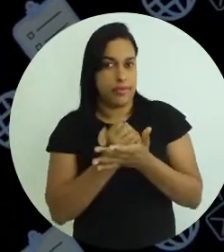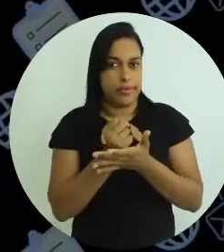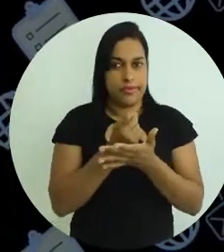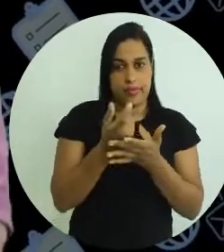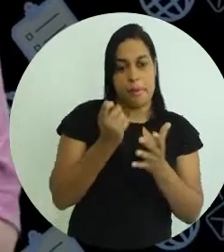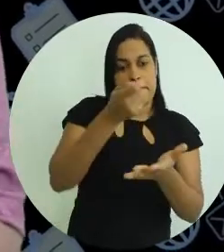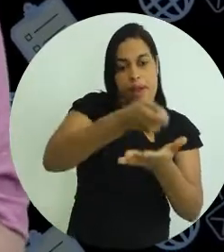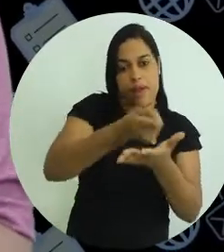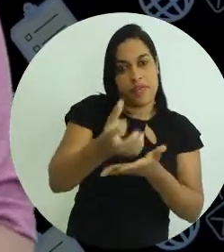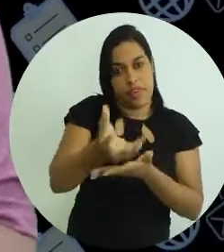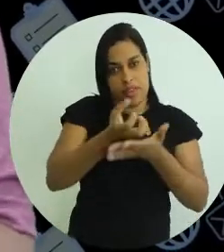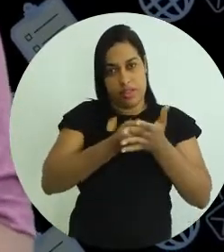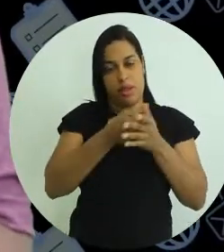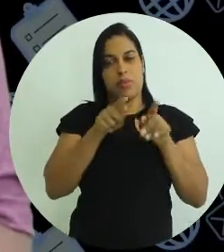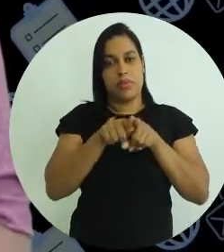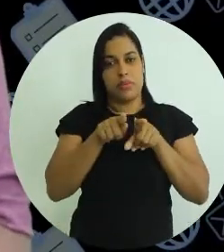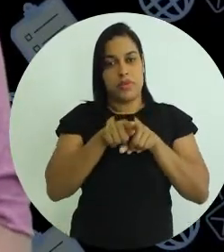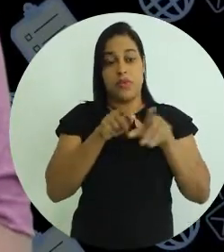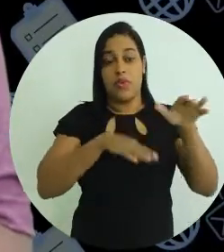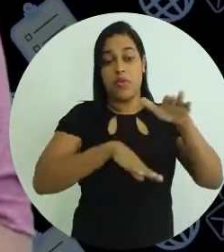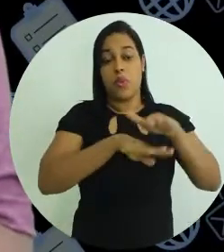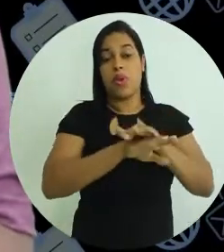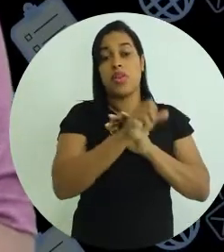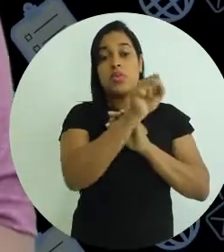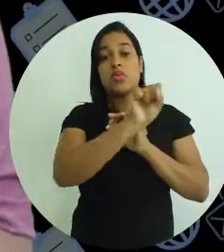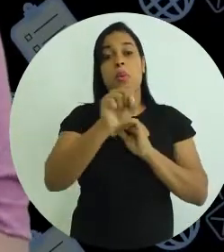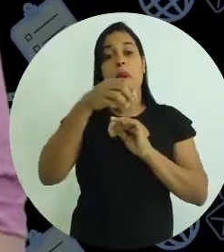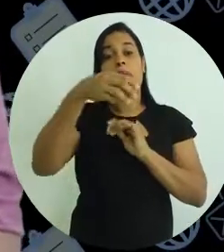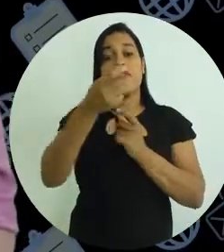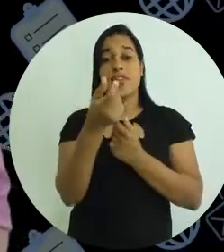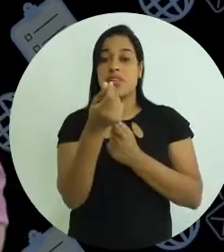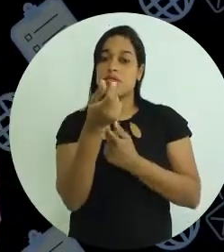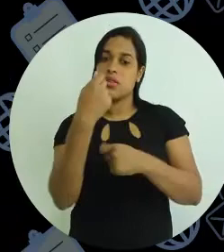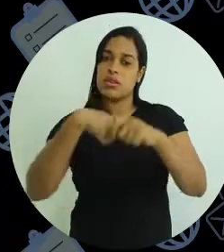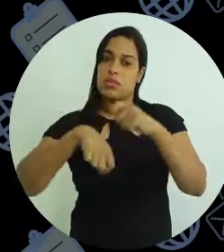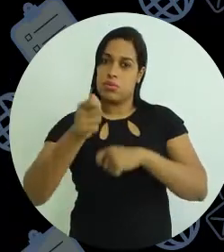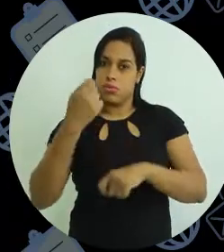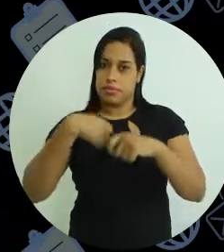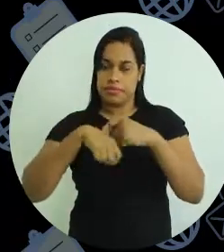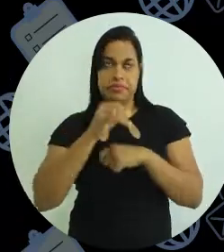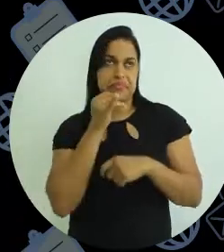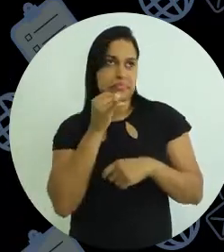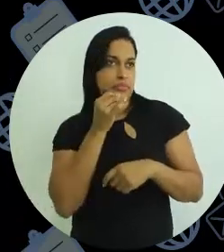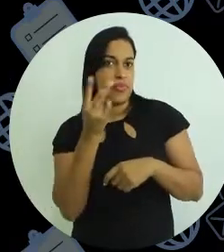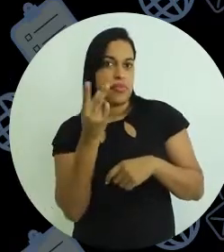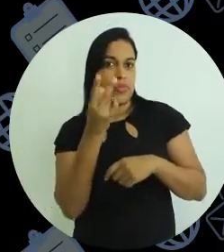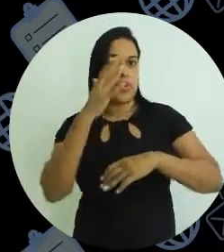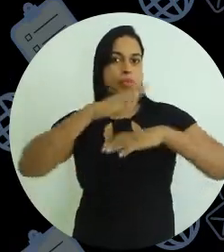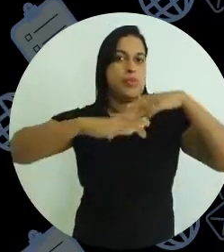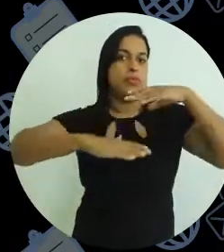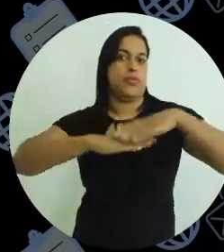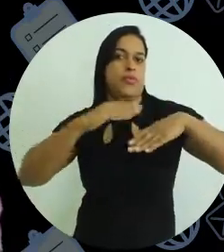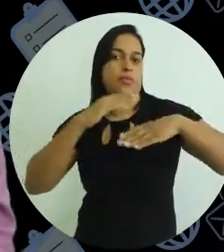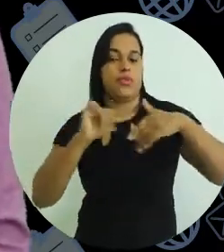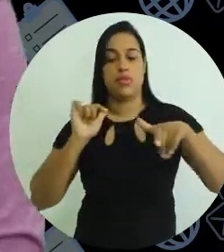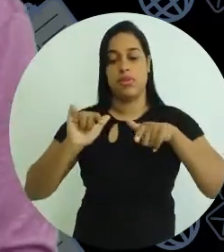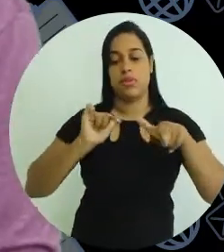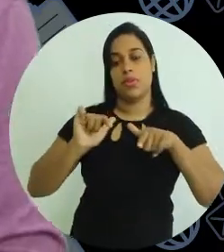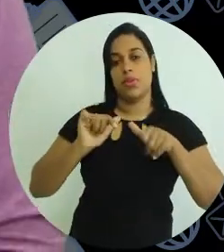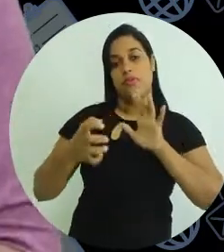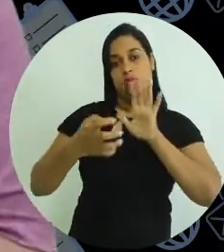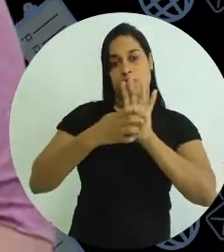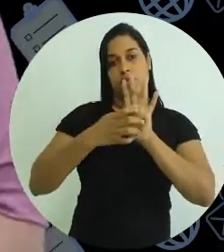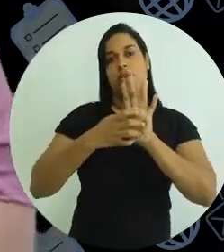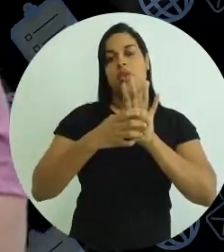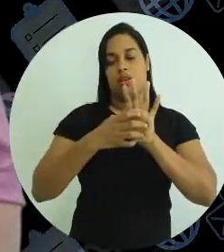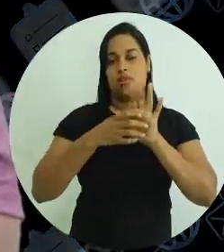tudo isso pode ficar no módulo financeiro. Ah, mas eu só tenho 2 funcionários na minha farmácia. Já o